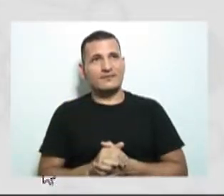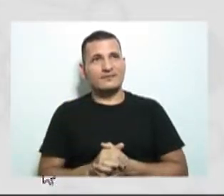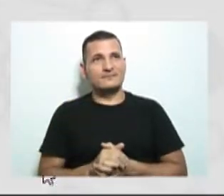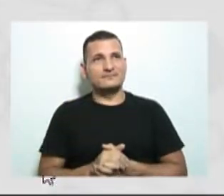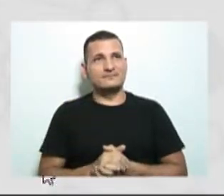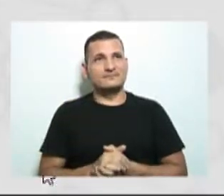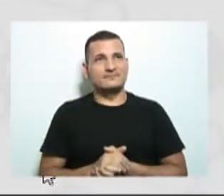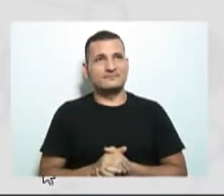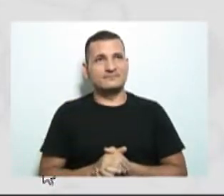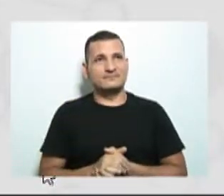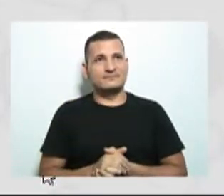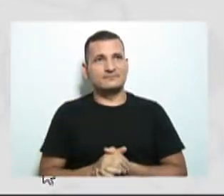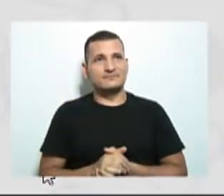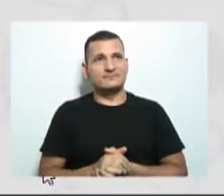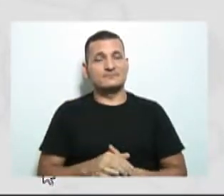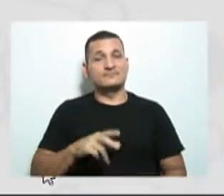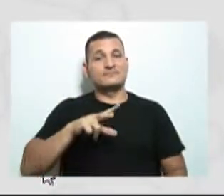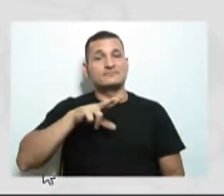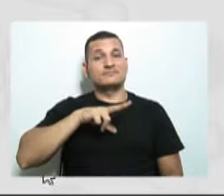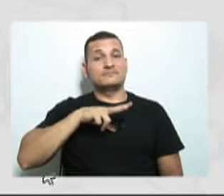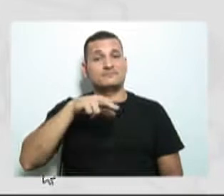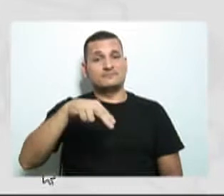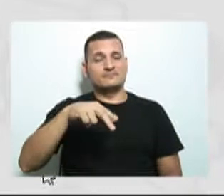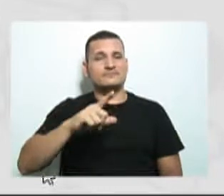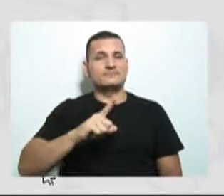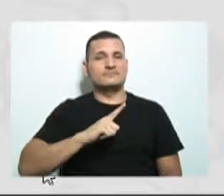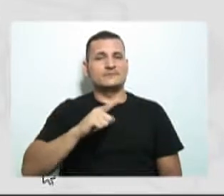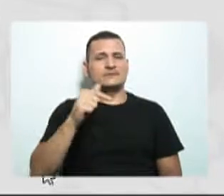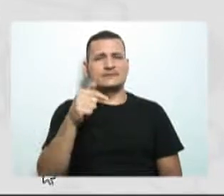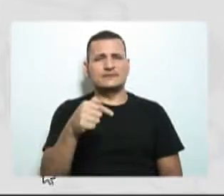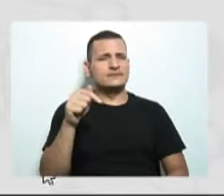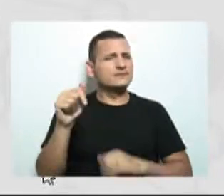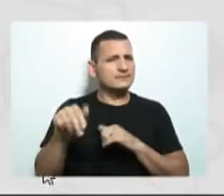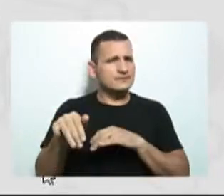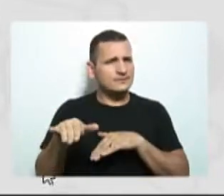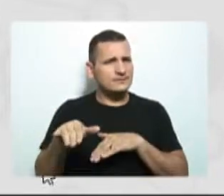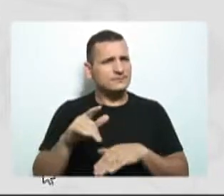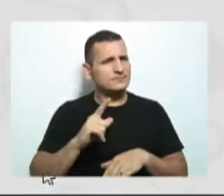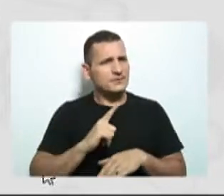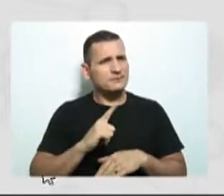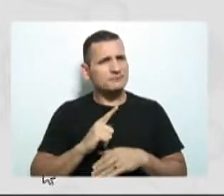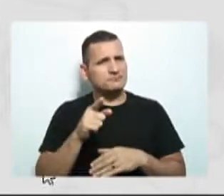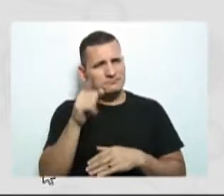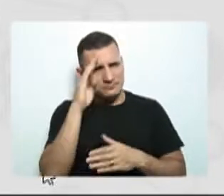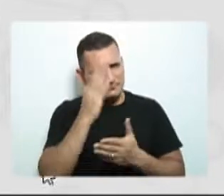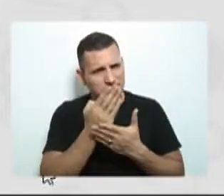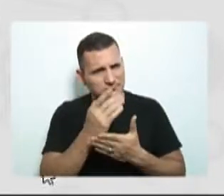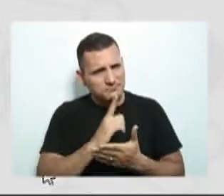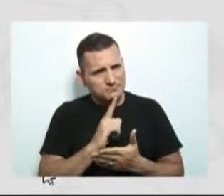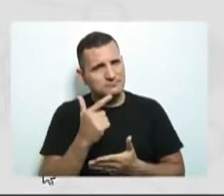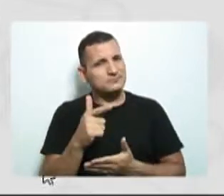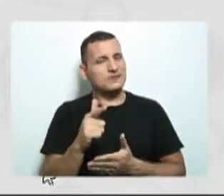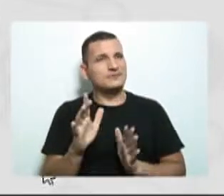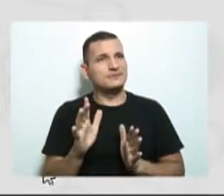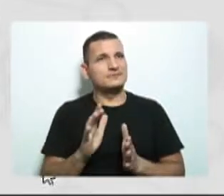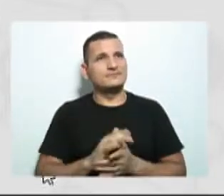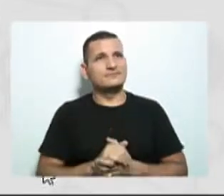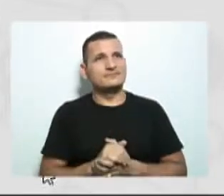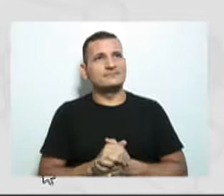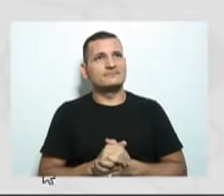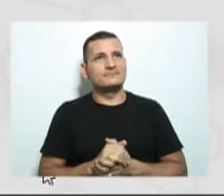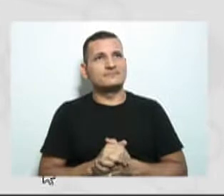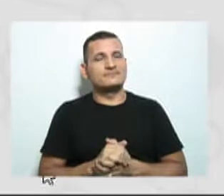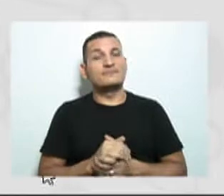lá, segunda. Portugal tem 7 de setembro? E aí, o que você acha, hein? O que você acredita? Tem ou não tem? Tem 7